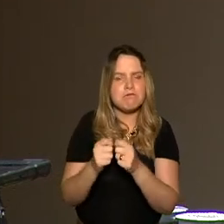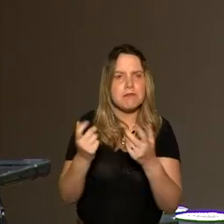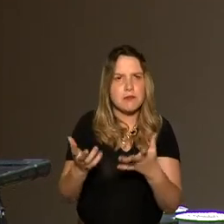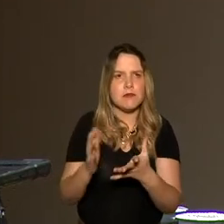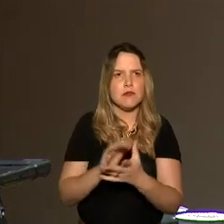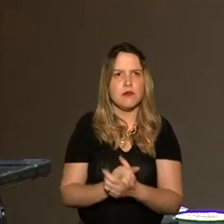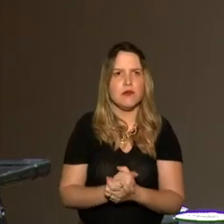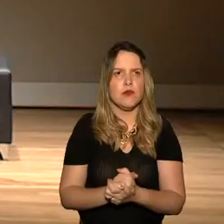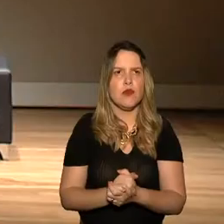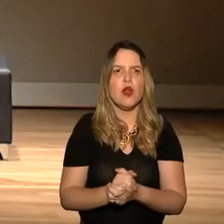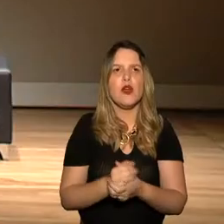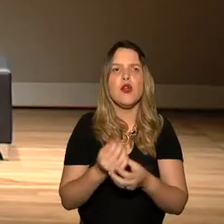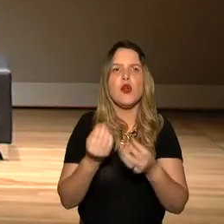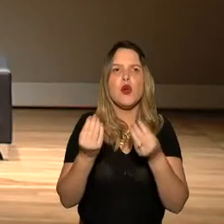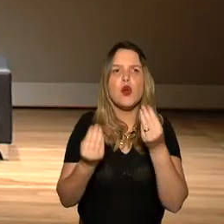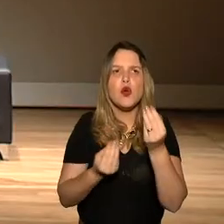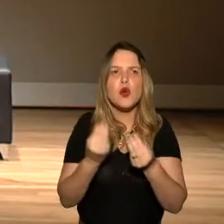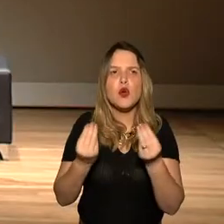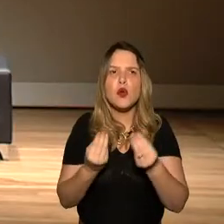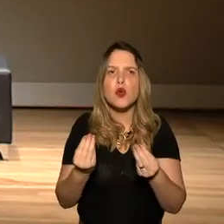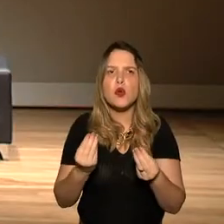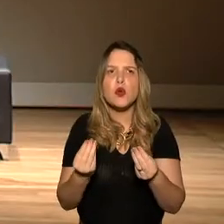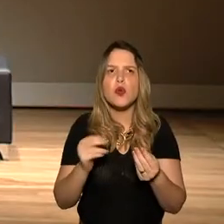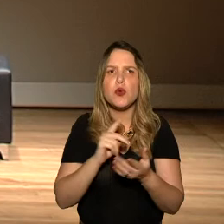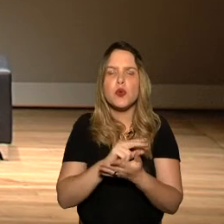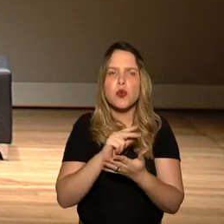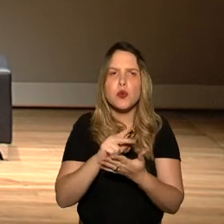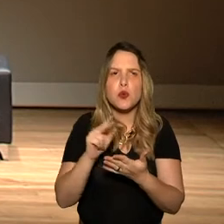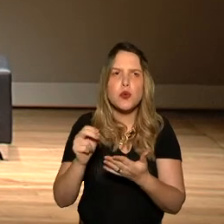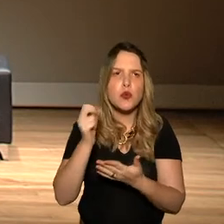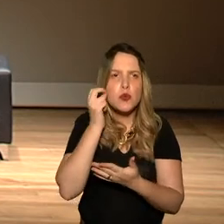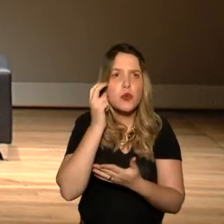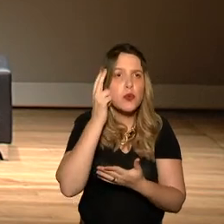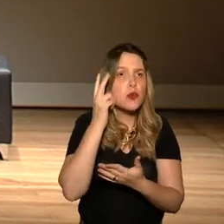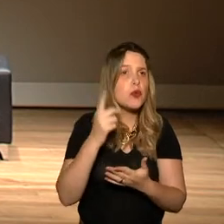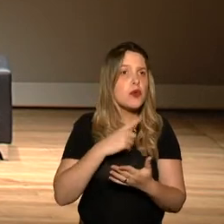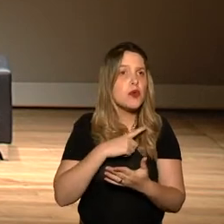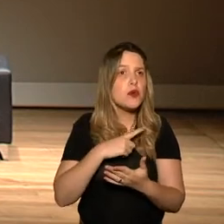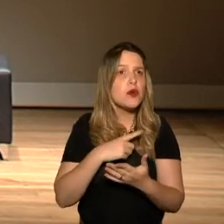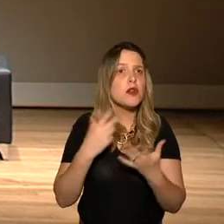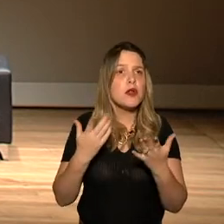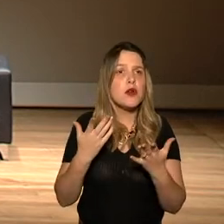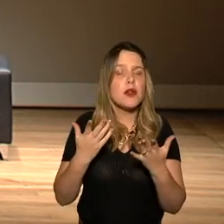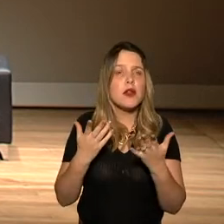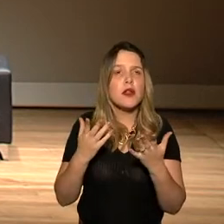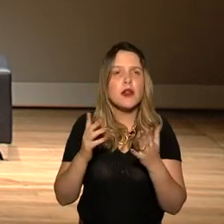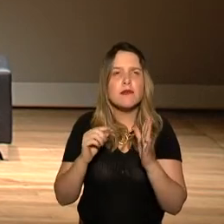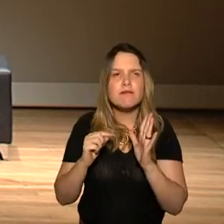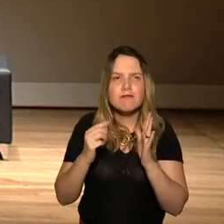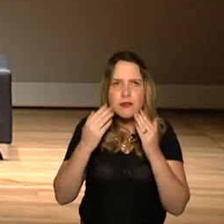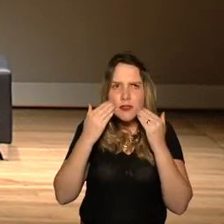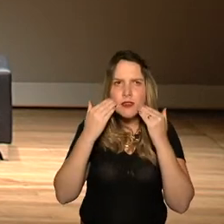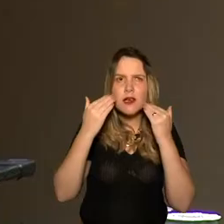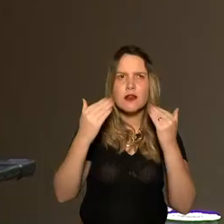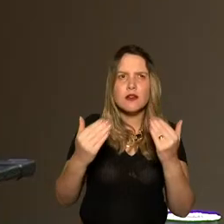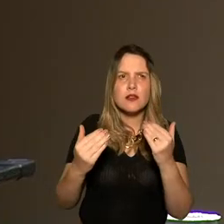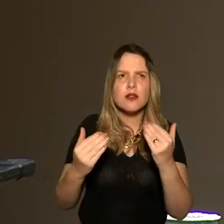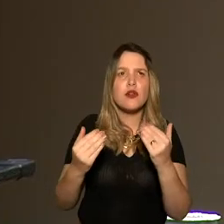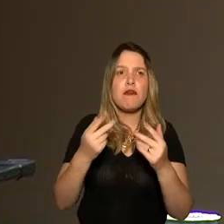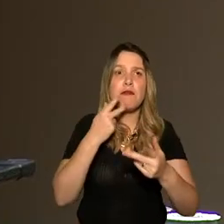né de como a que função que a instituição cultural deve ter e eu queria que a gente começasse a falar sobre isso